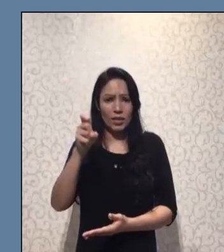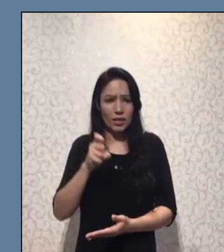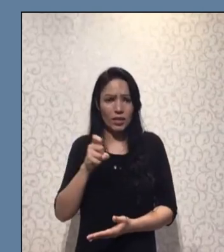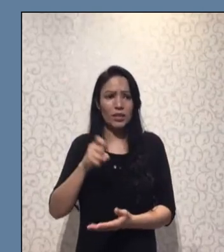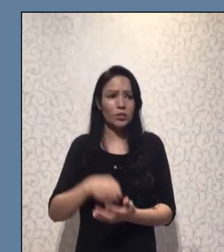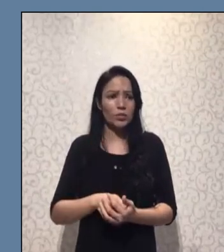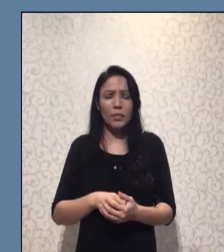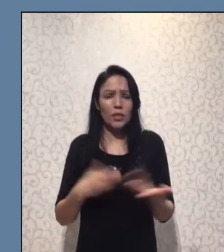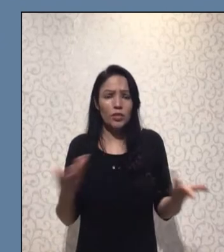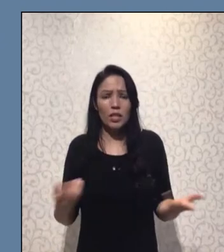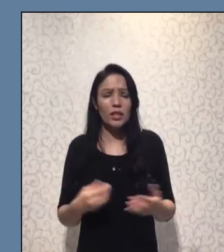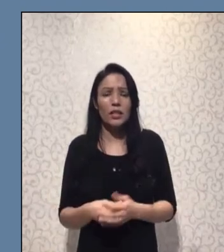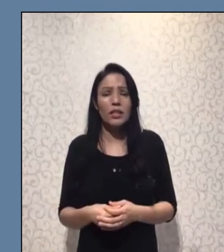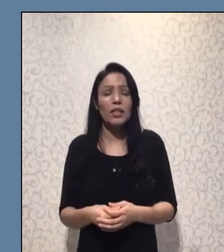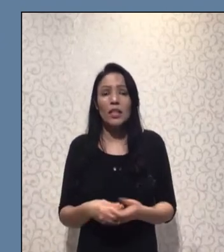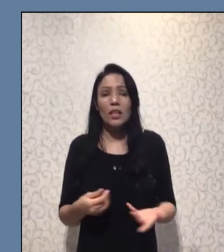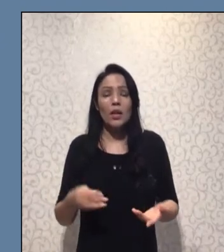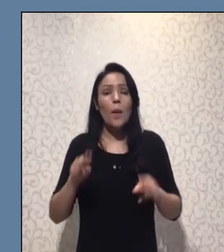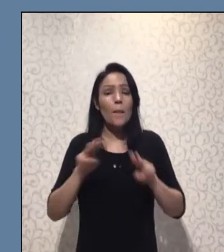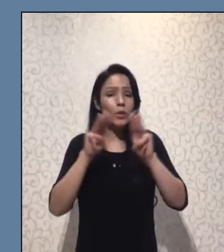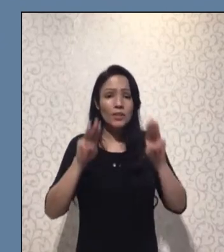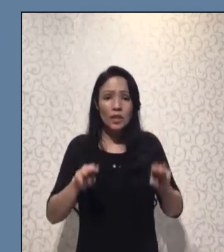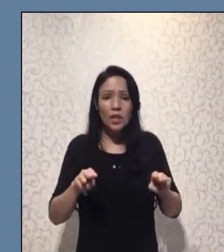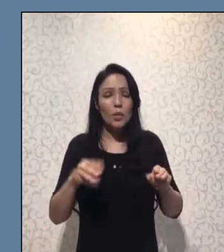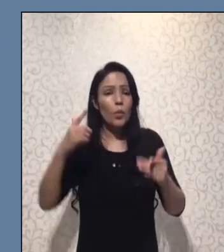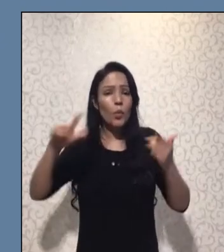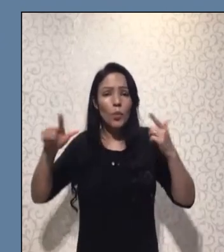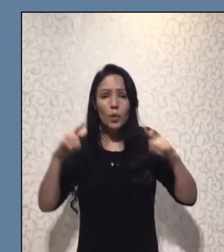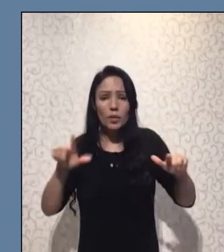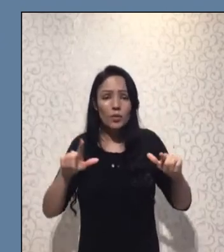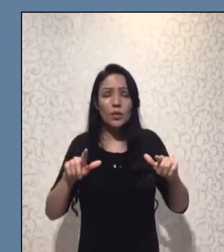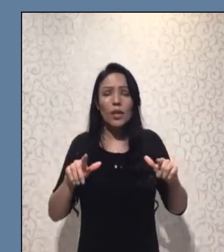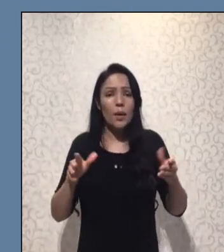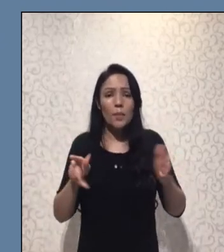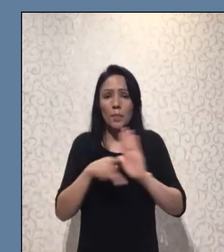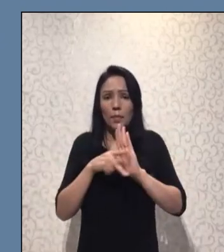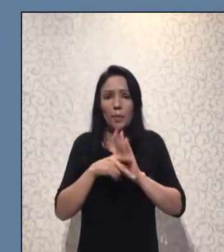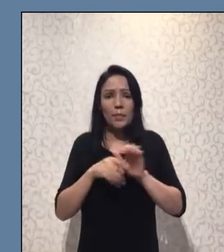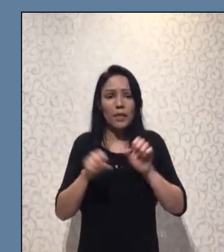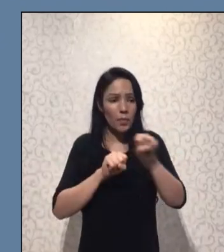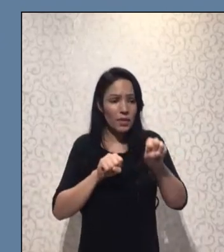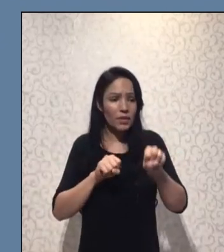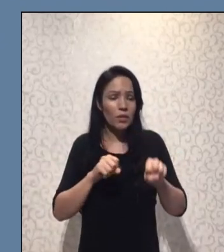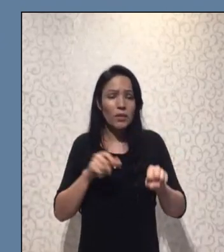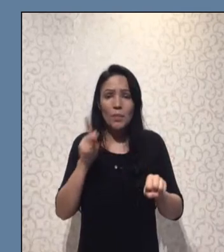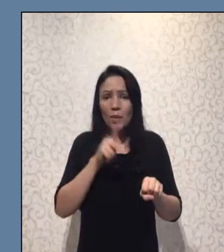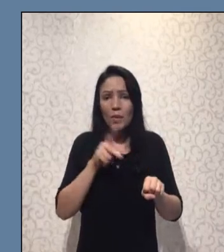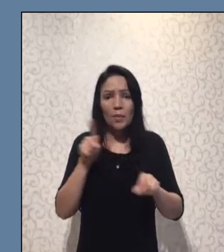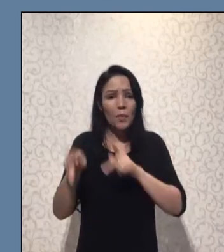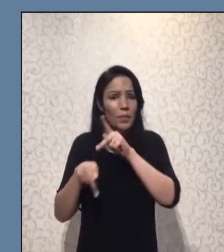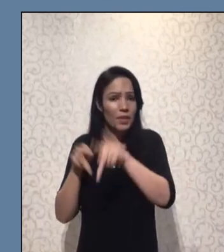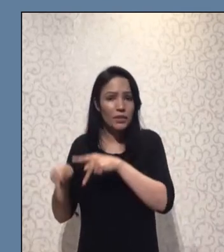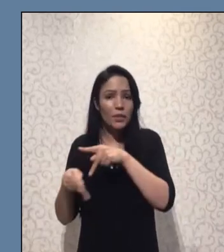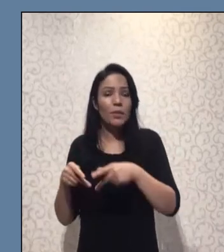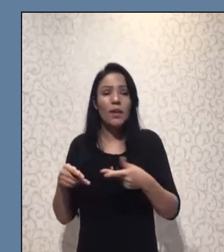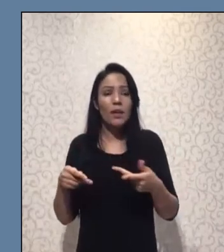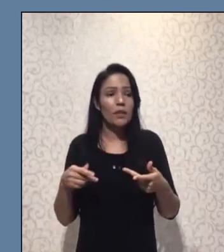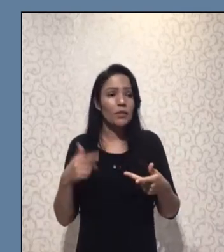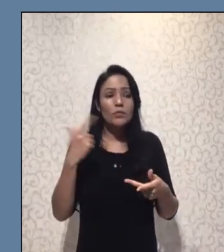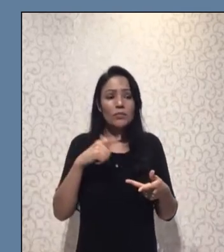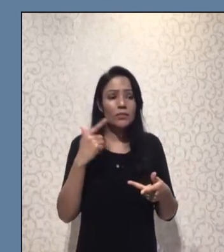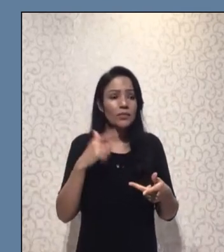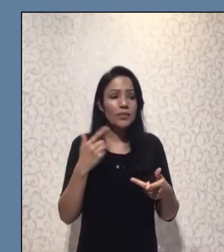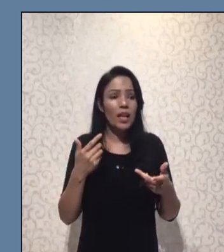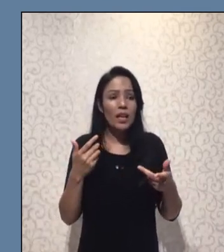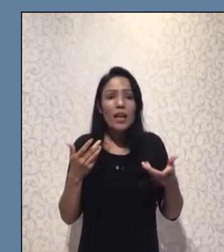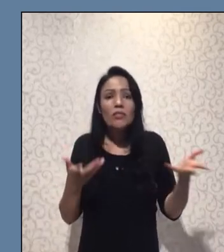museu, sendo que as outras instâncias da formação da população brasileira não estão sendo conclamadas